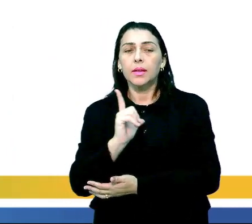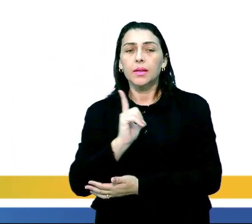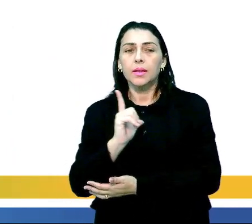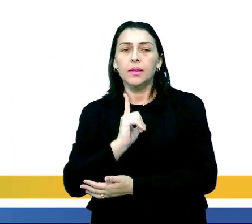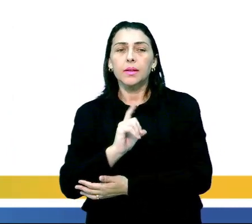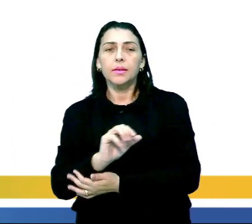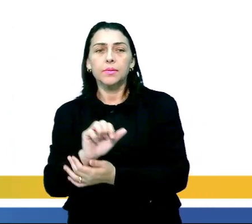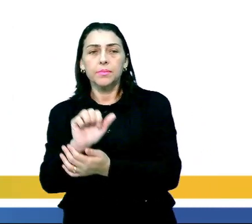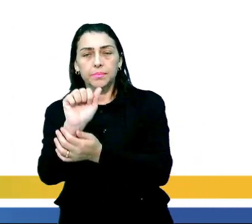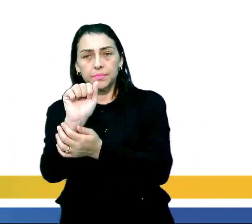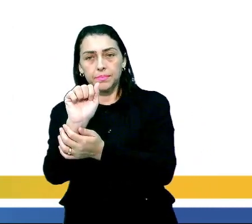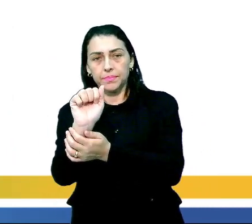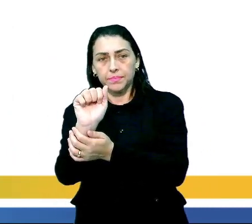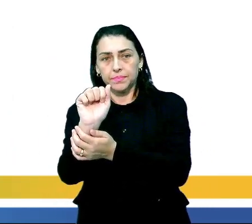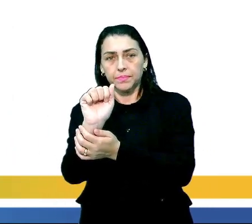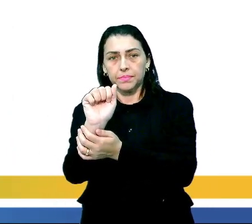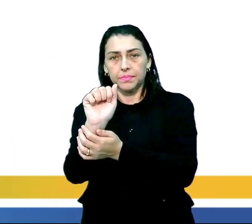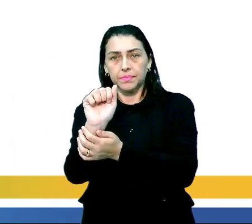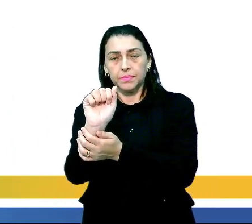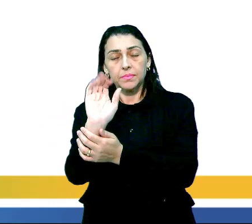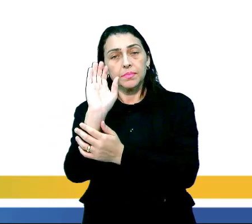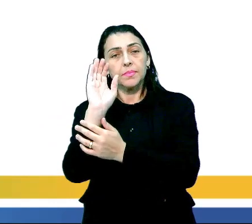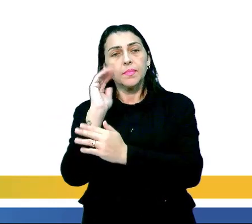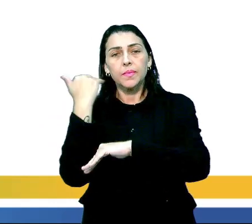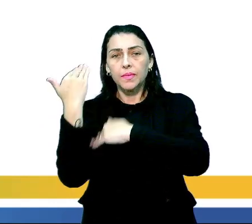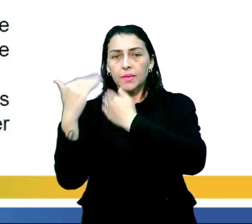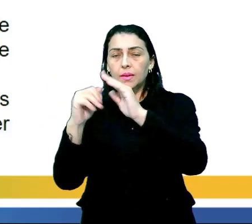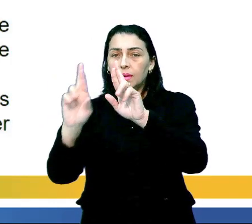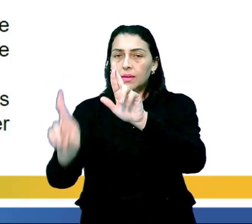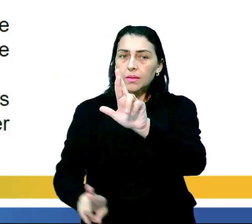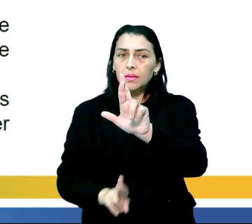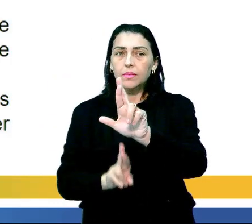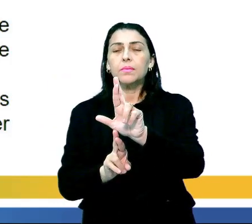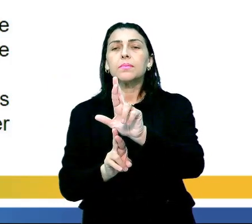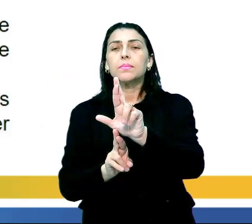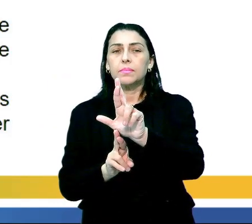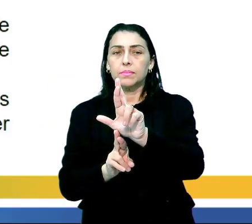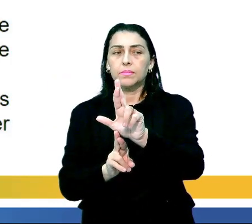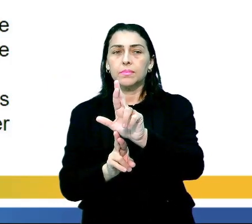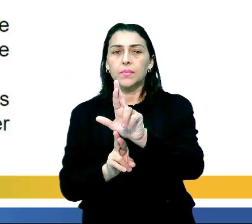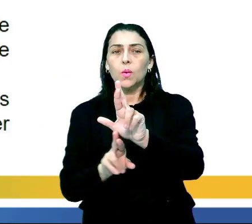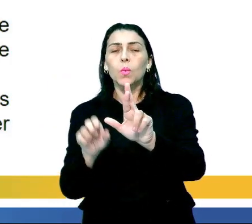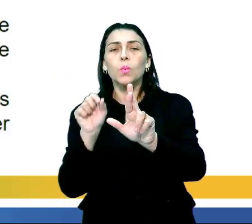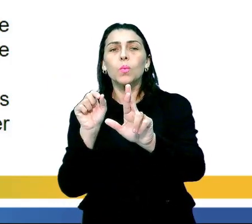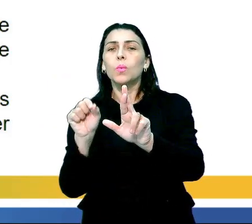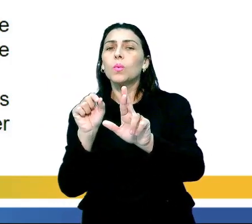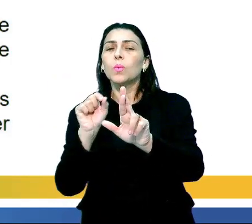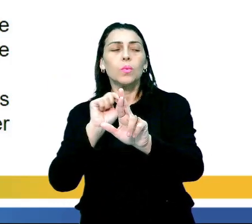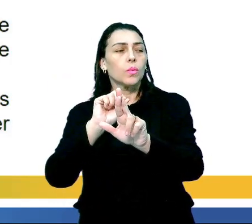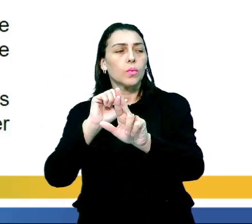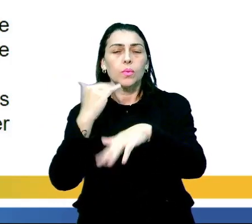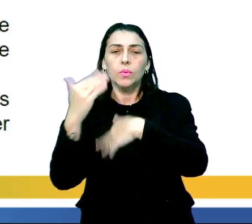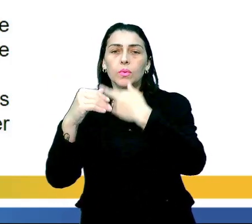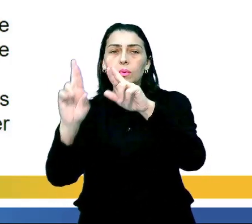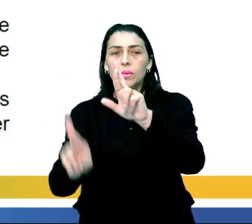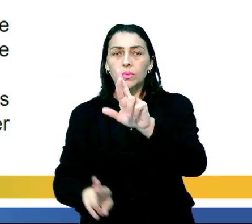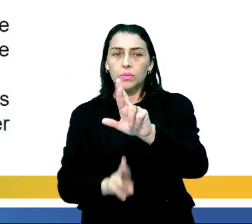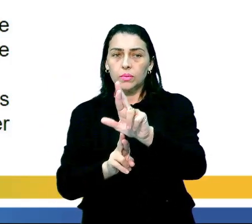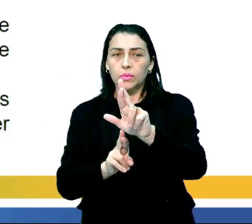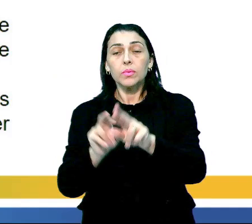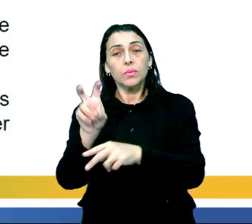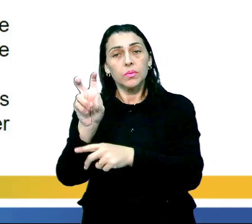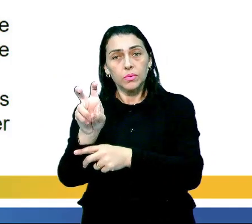tem a letra A, pessoal. Então, desenvolvimento sustentável. O que é o desenvolvimento sustentável?